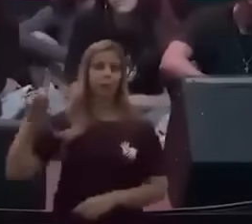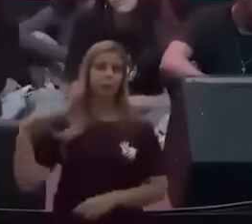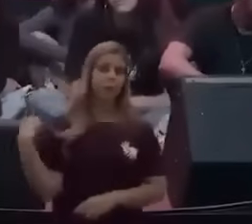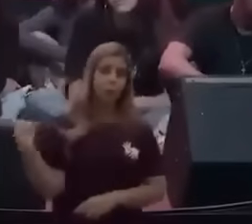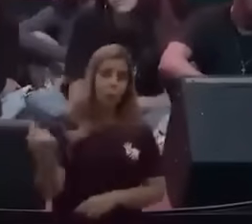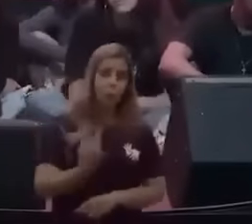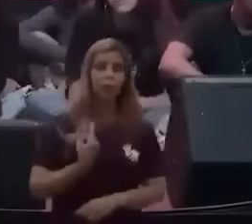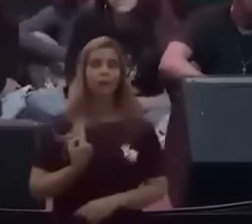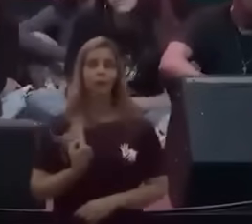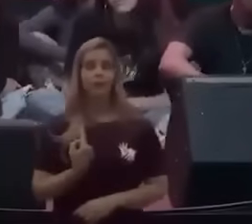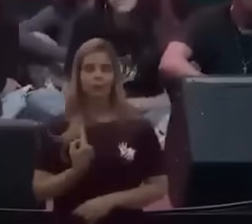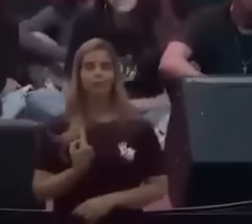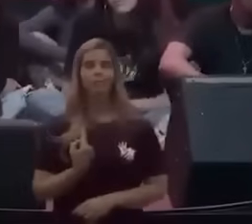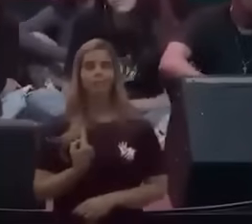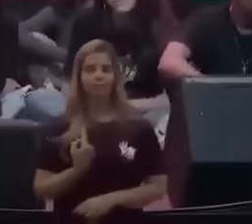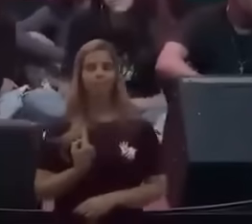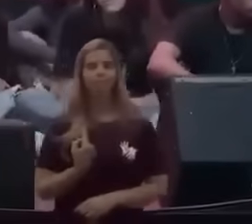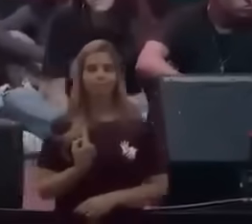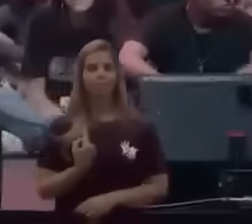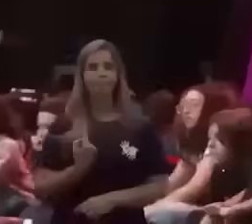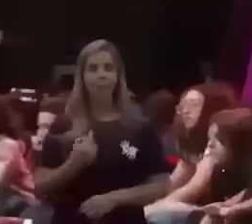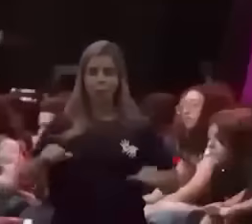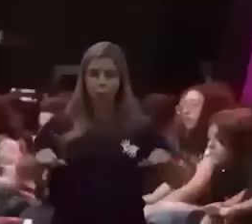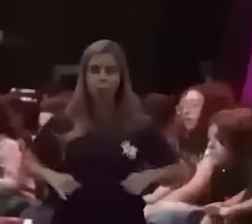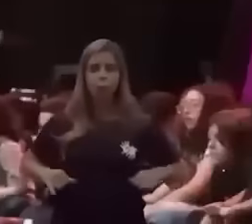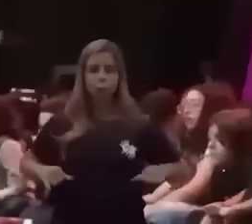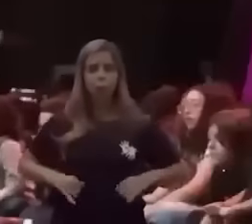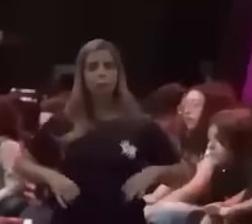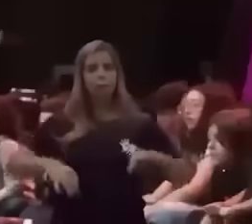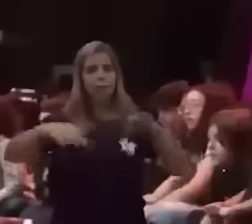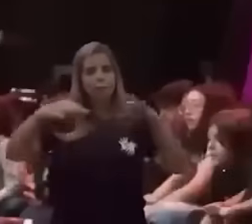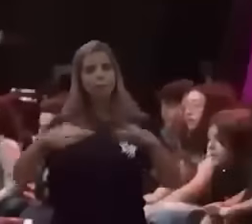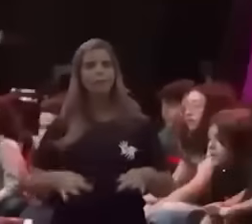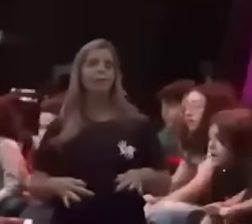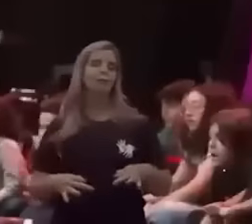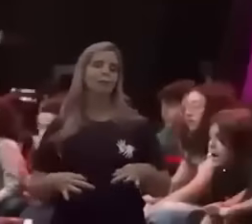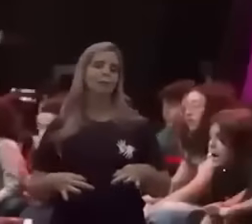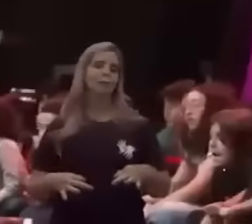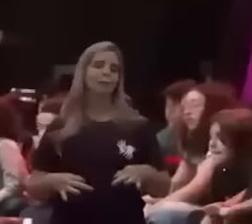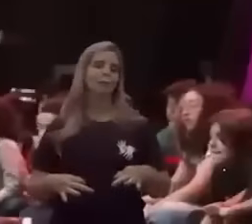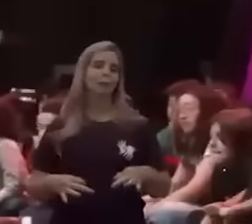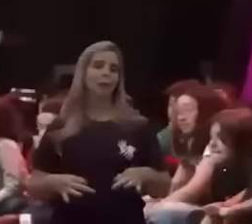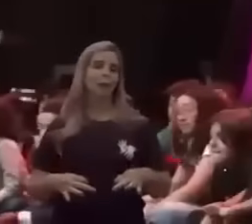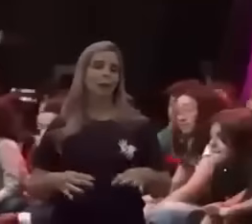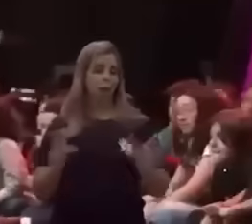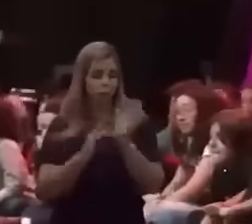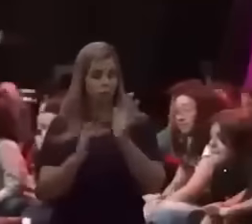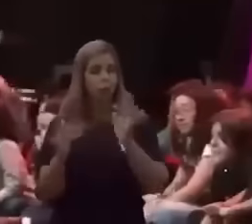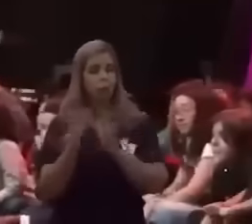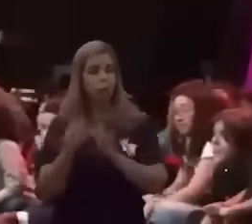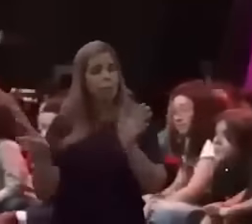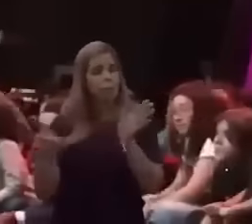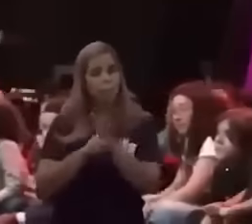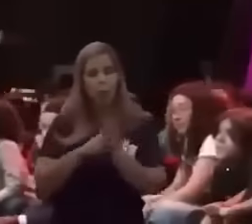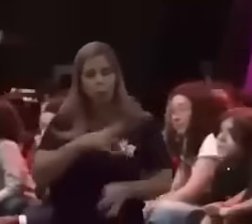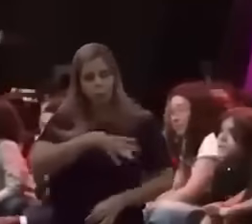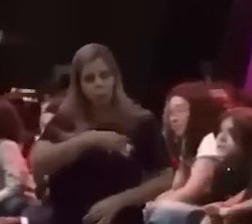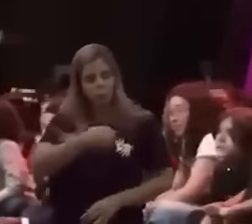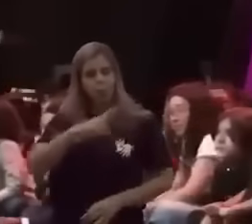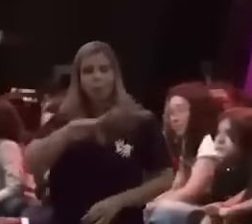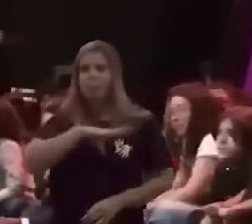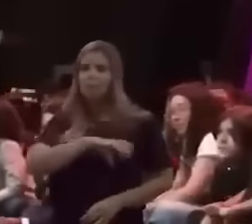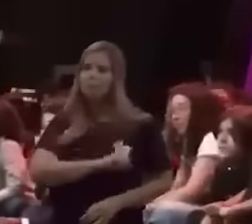nossa cabeça. Este cálice era a certeza de que ele, sendo amado do Pai, ele